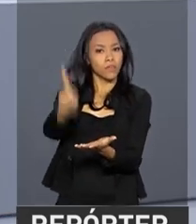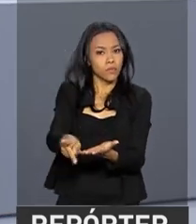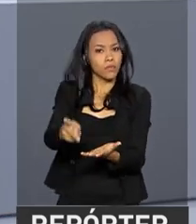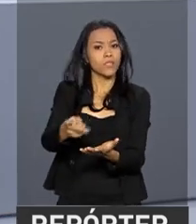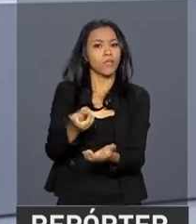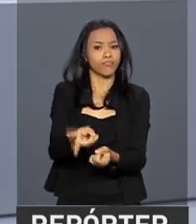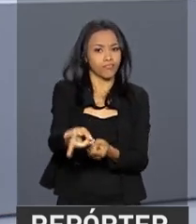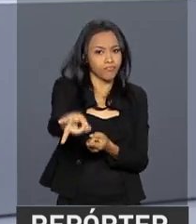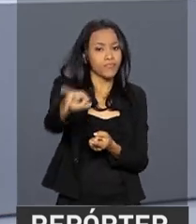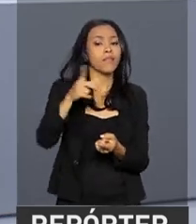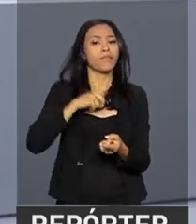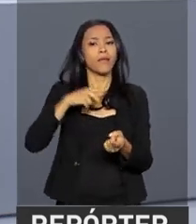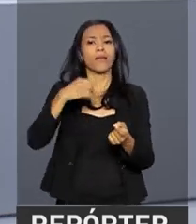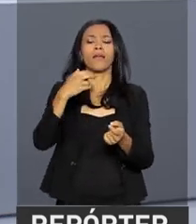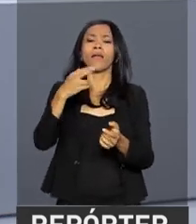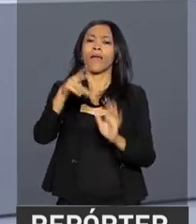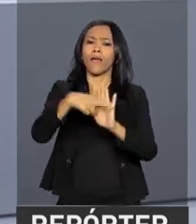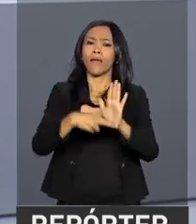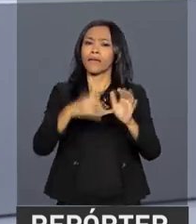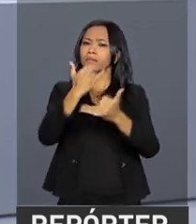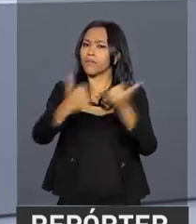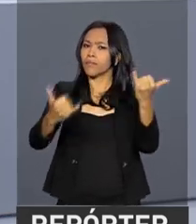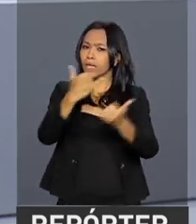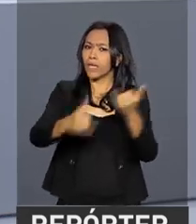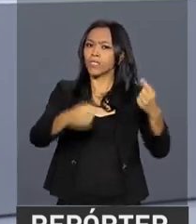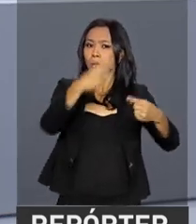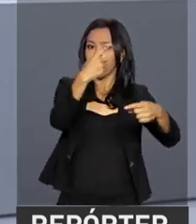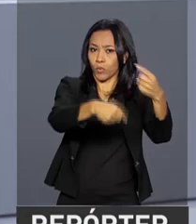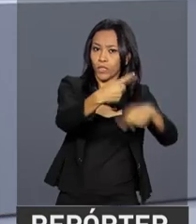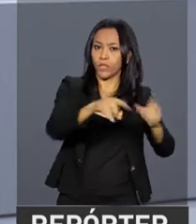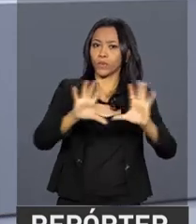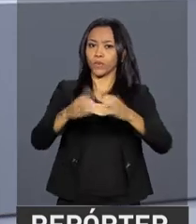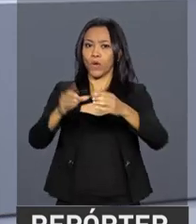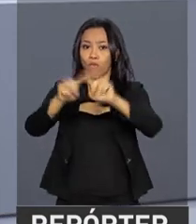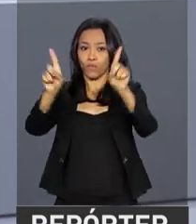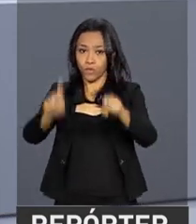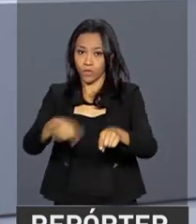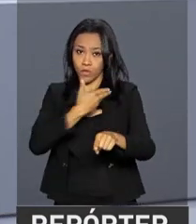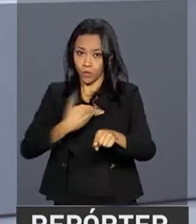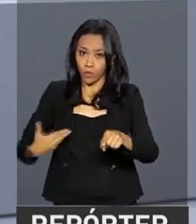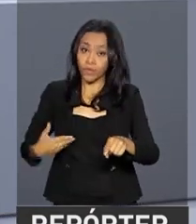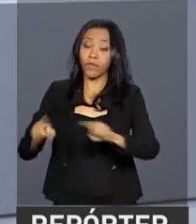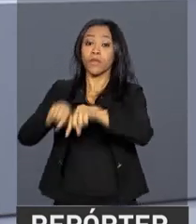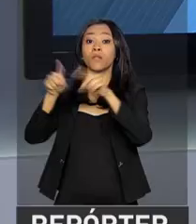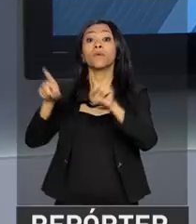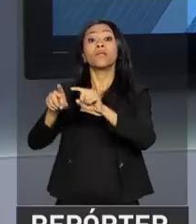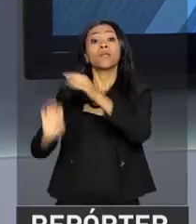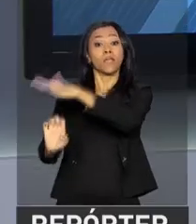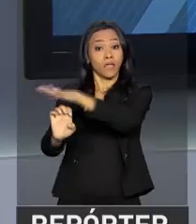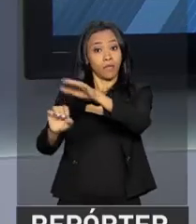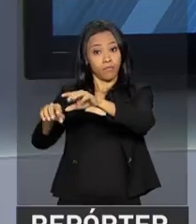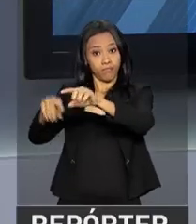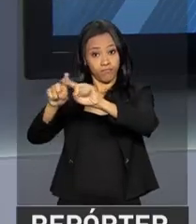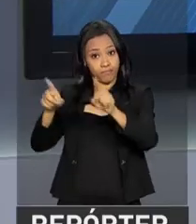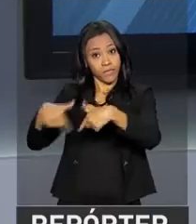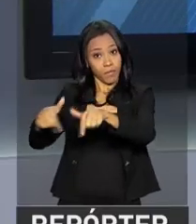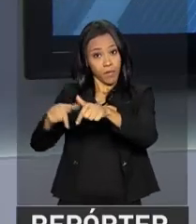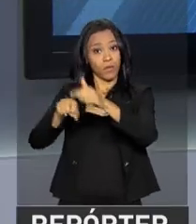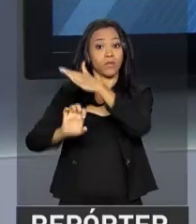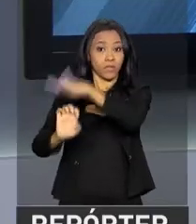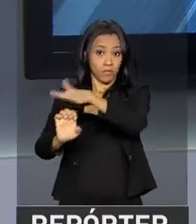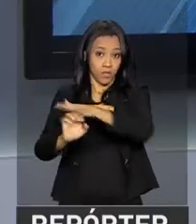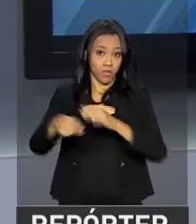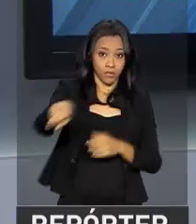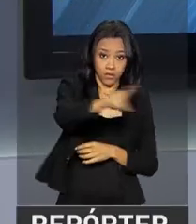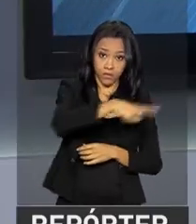proposta prevê regras semelhantes para políticos funcionários públicos e trabalhadores da iniciativa privada eo ministro chefe da